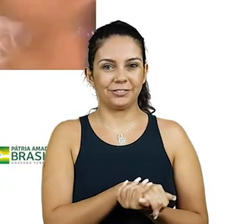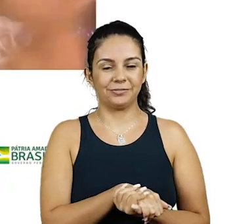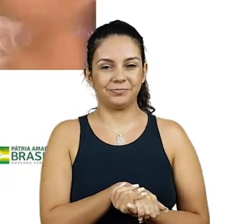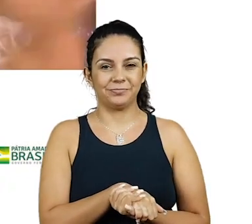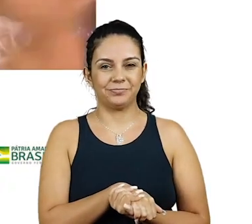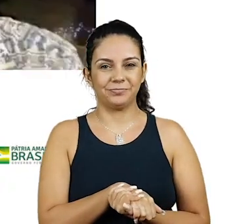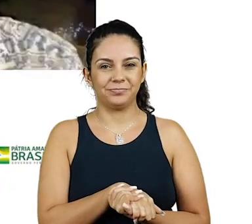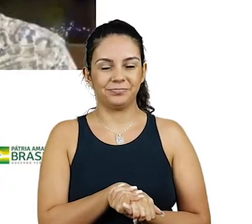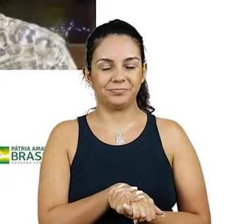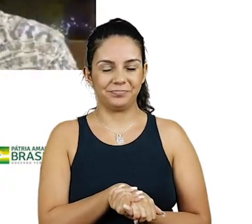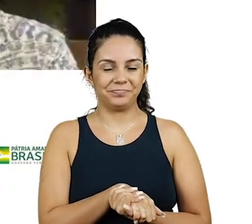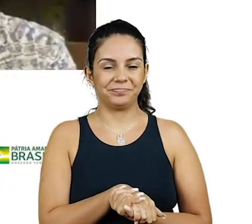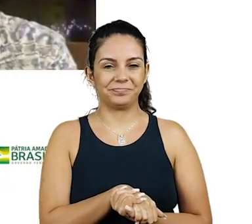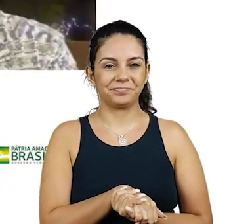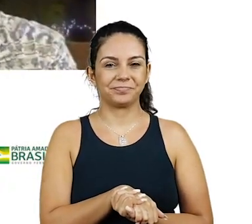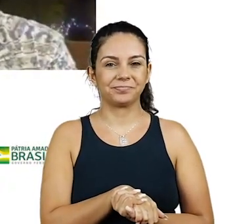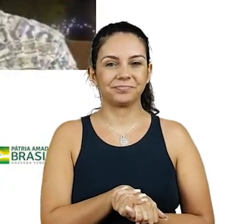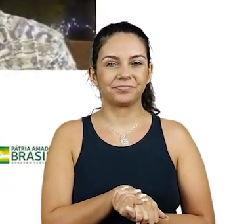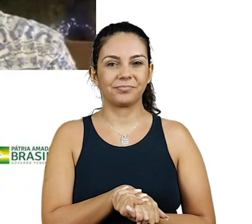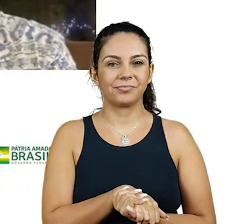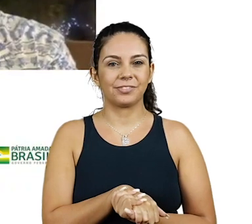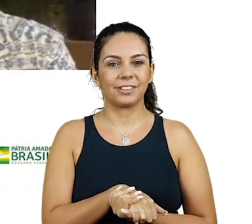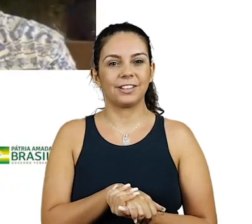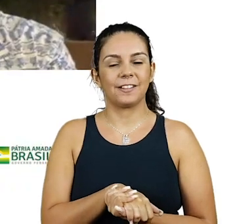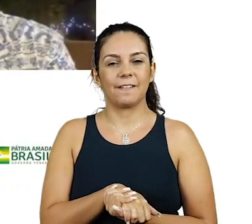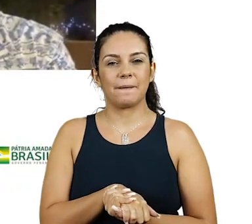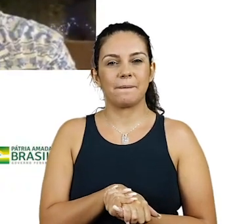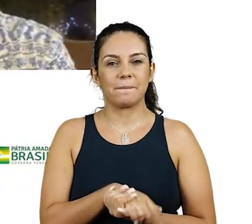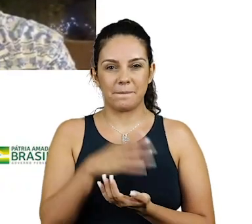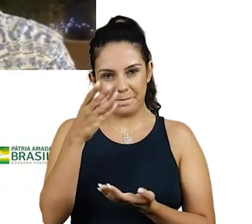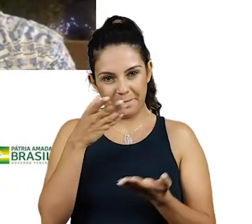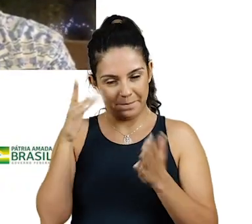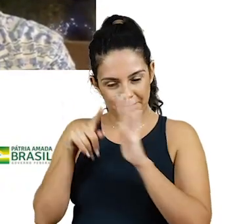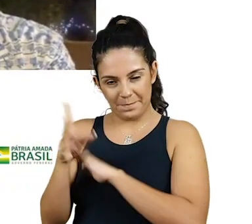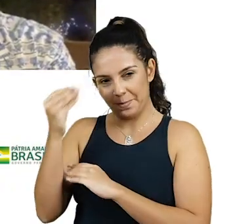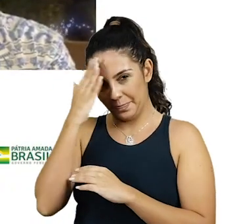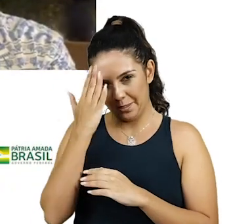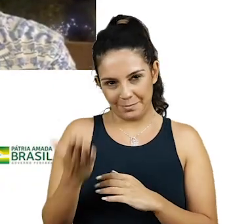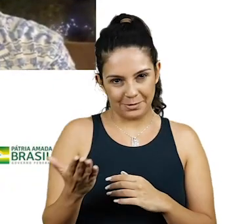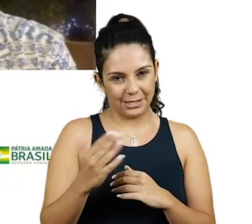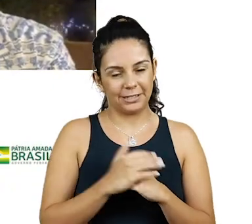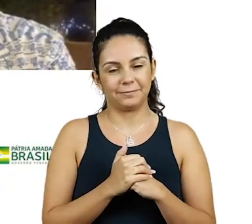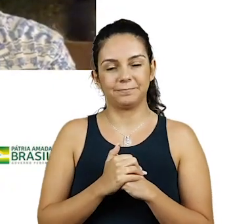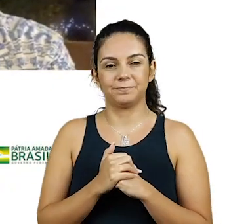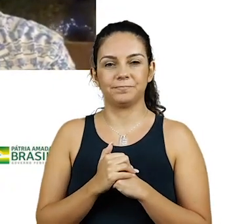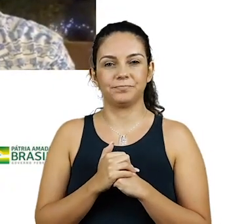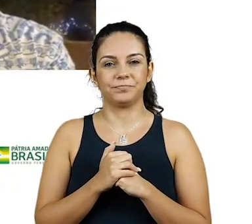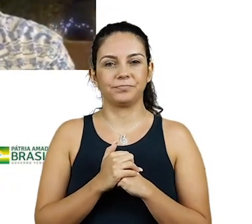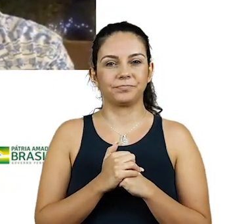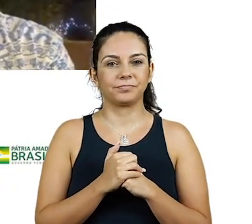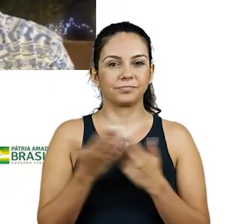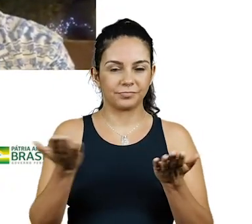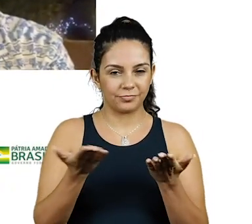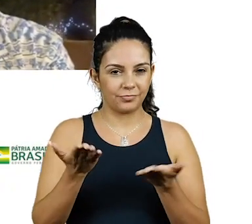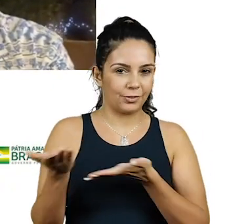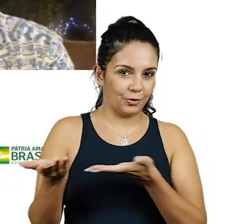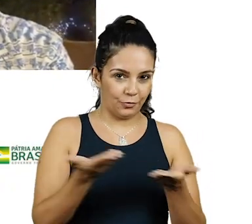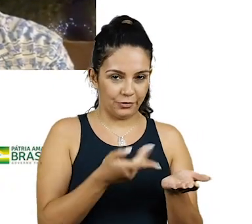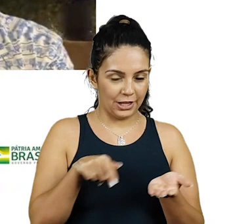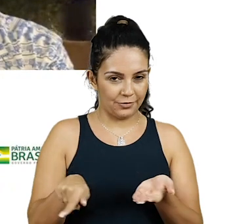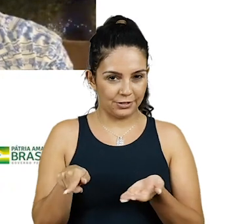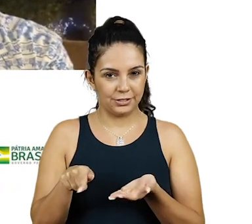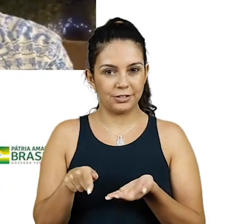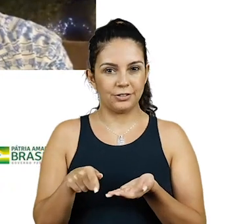E eu espero que todo mundo curta também. Ô Zeca, muitíssimo obrigado, querido. Eu queria, desde já,